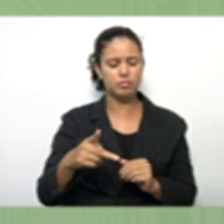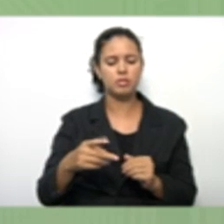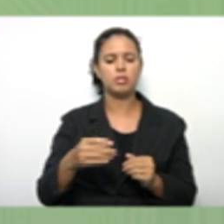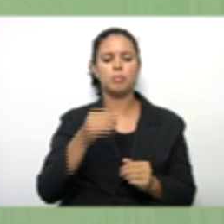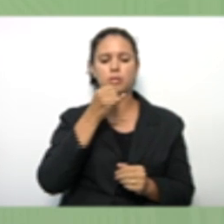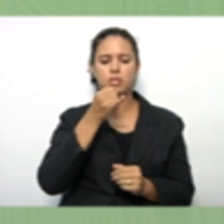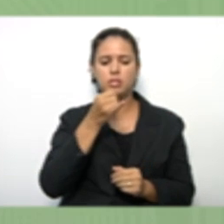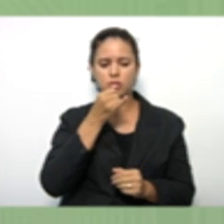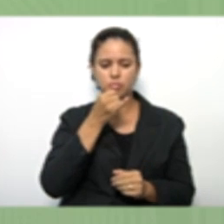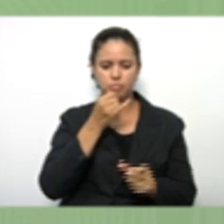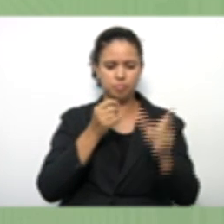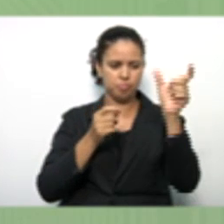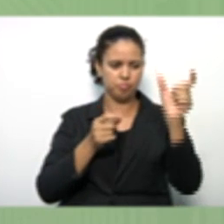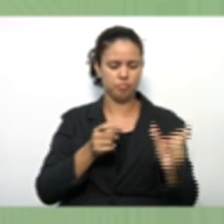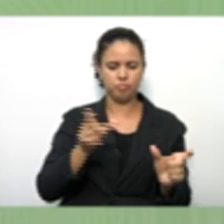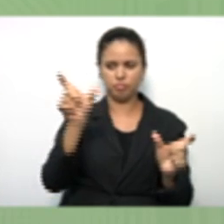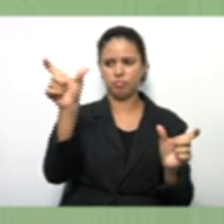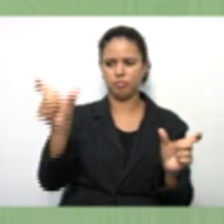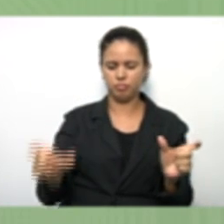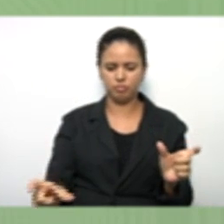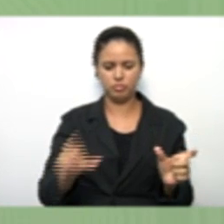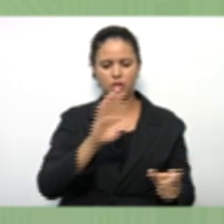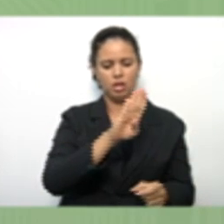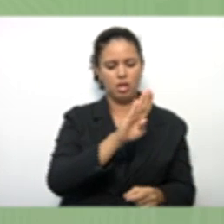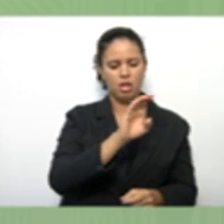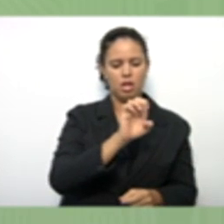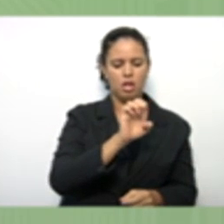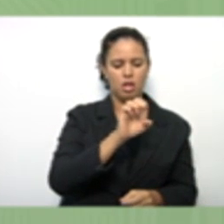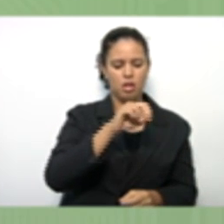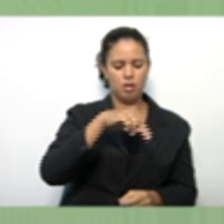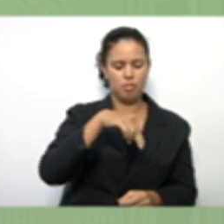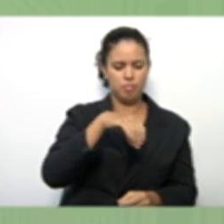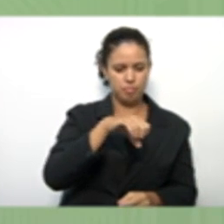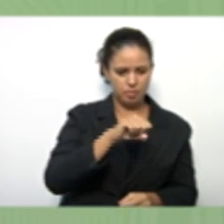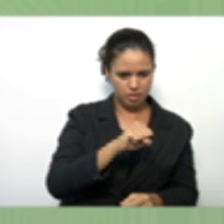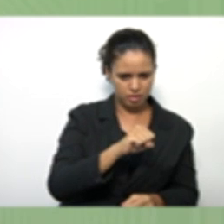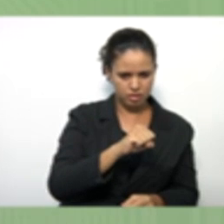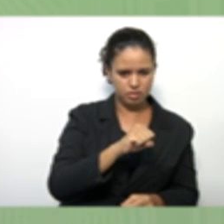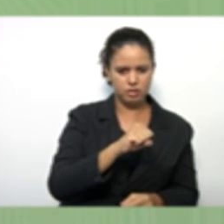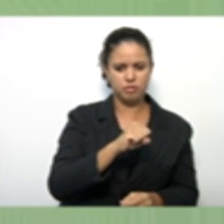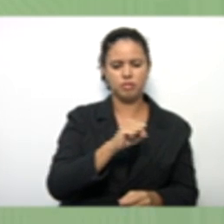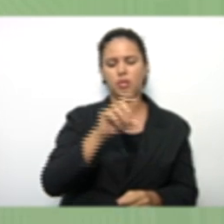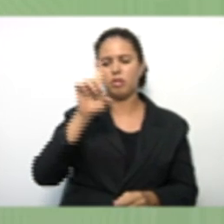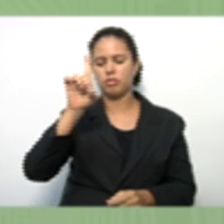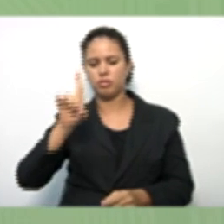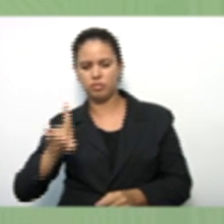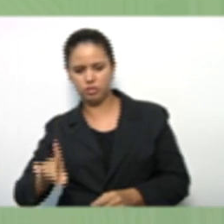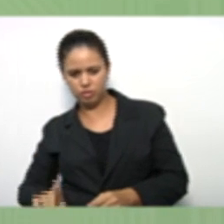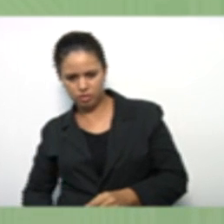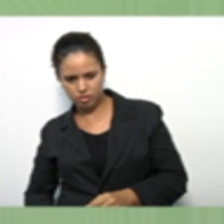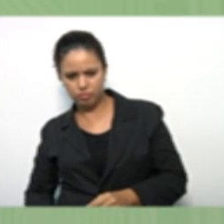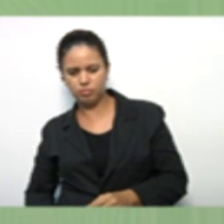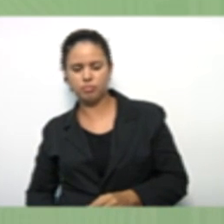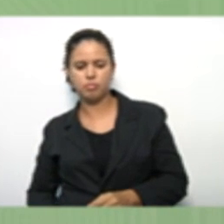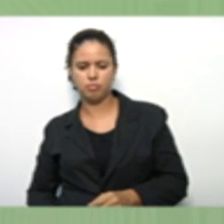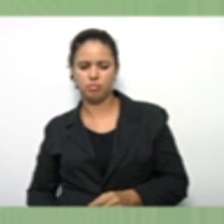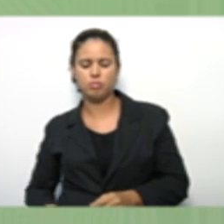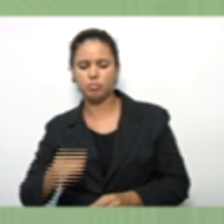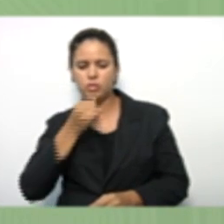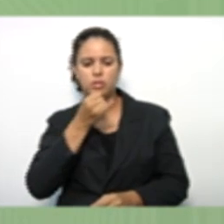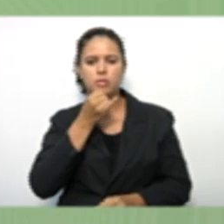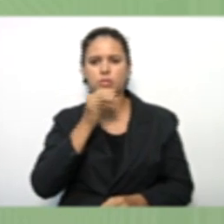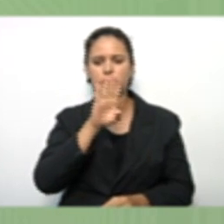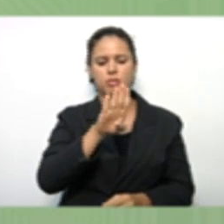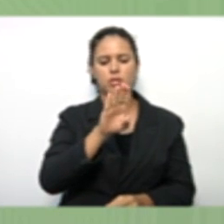e direitos é igual ao patrimônio líquido. Então, nós temos o exemplo aqui. Os bens no valor de 2